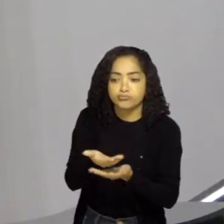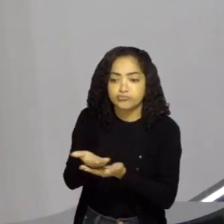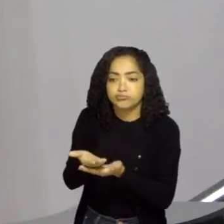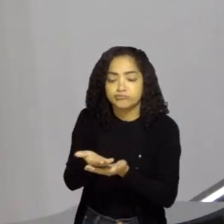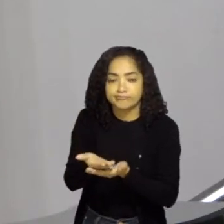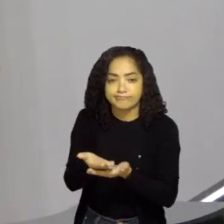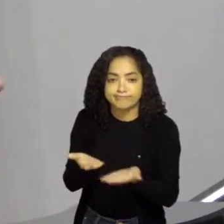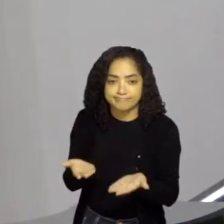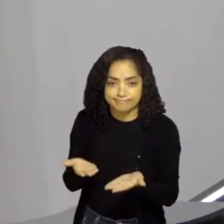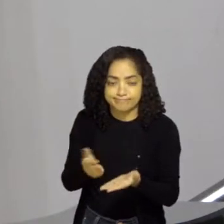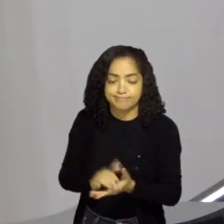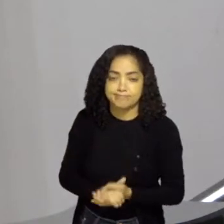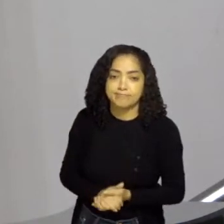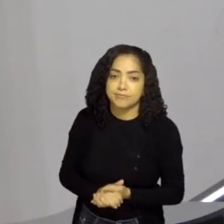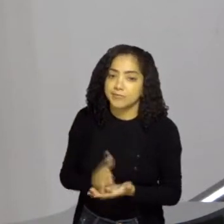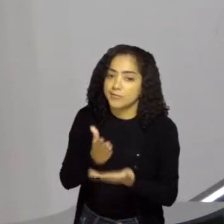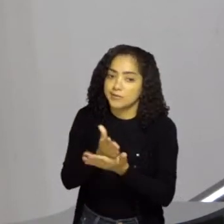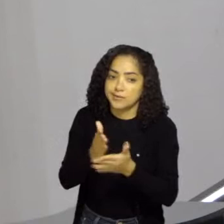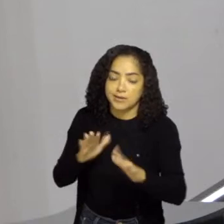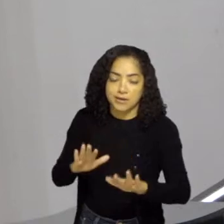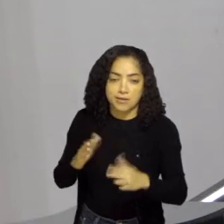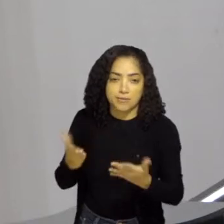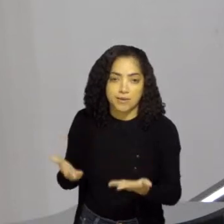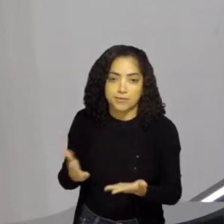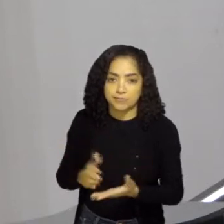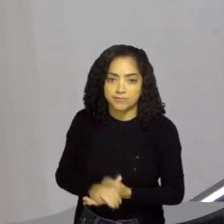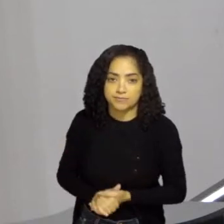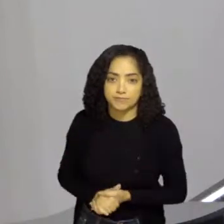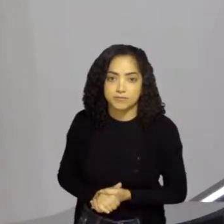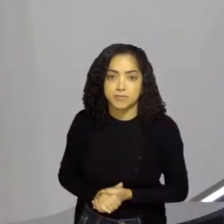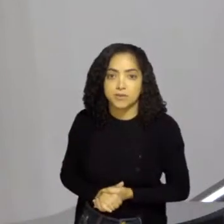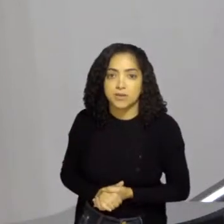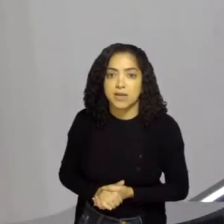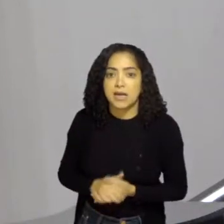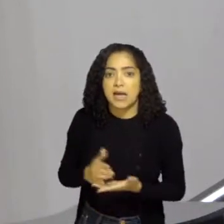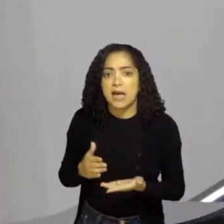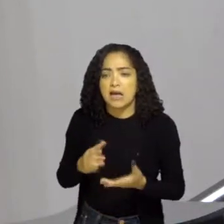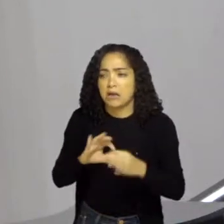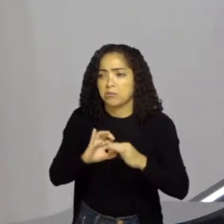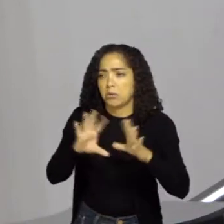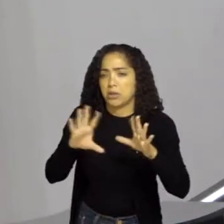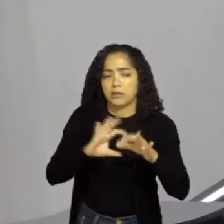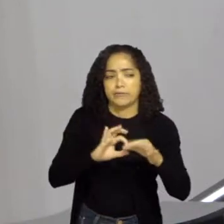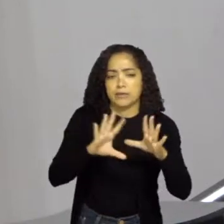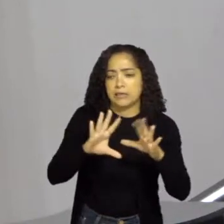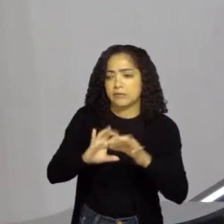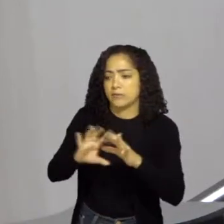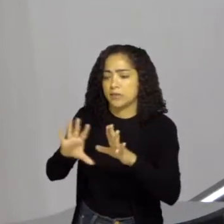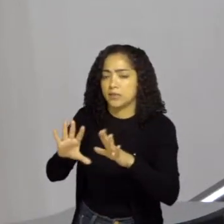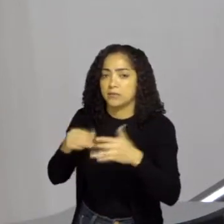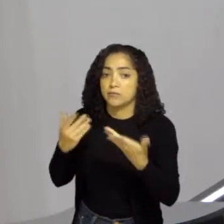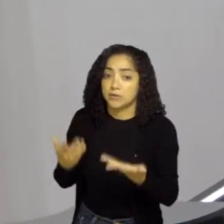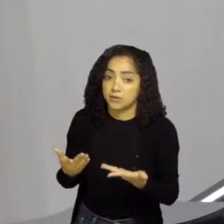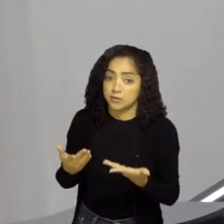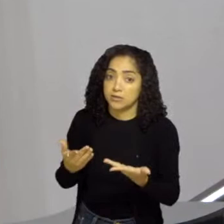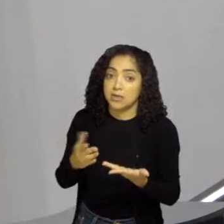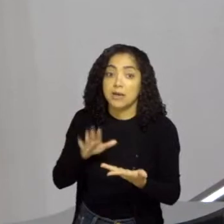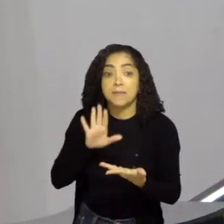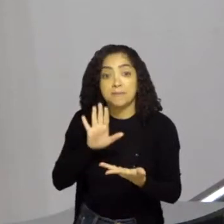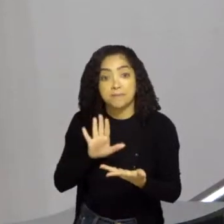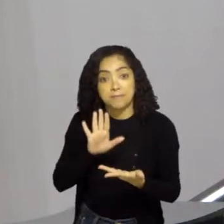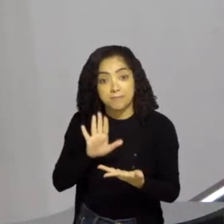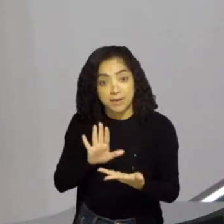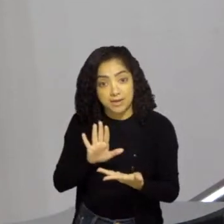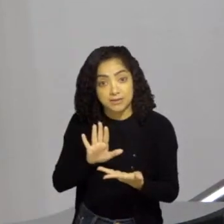esmola. Isso tem que acabar. Ah, todo mundo é livre. É livre desde que vai até